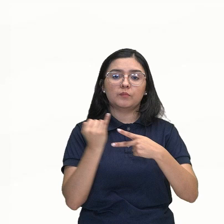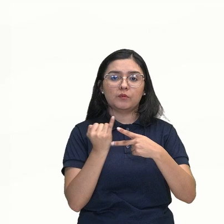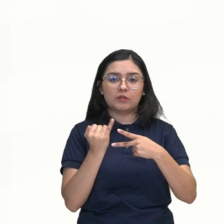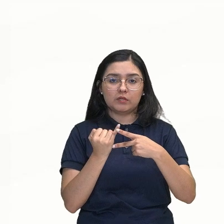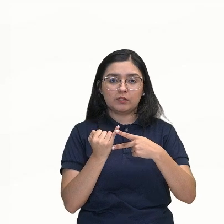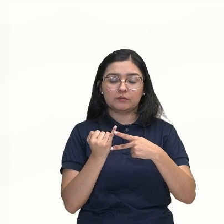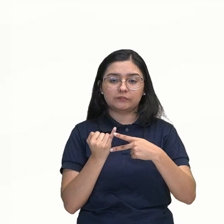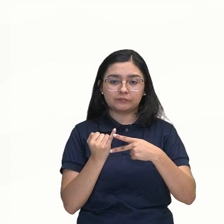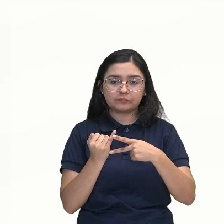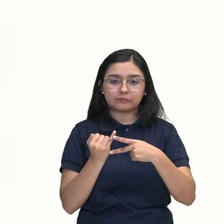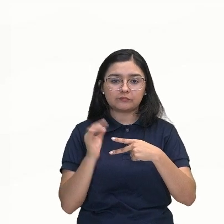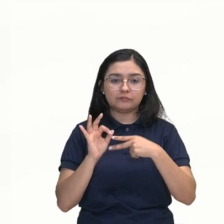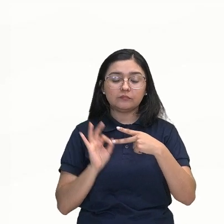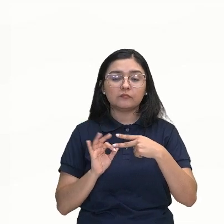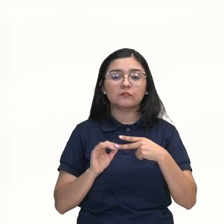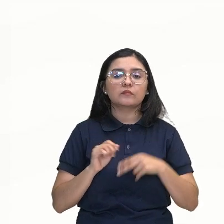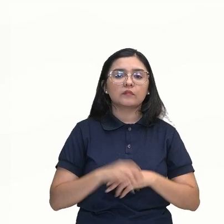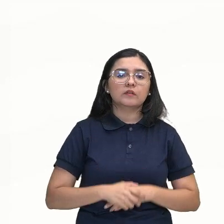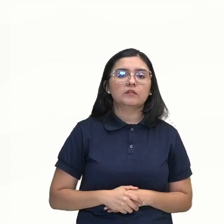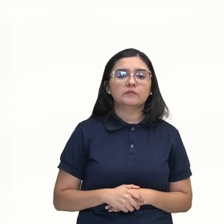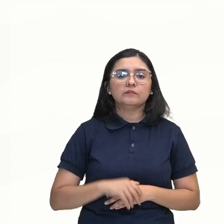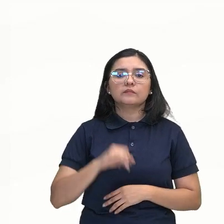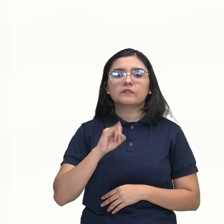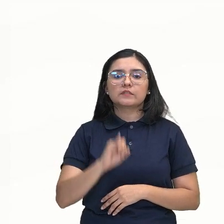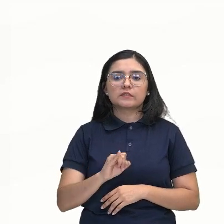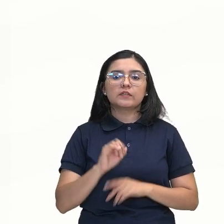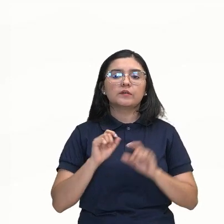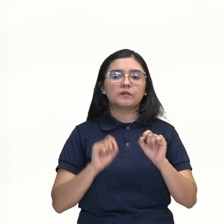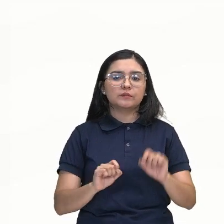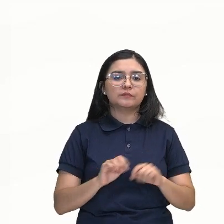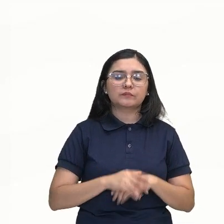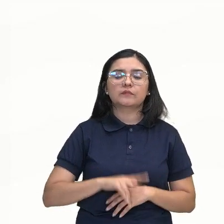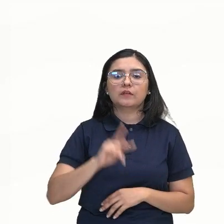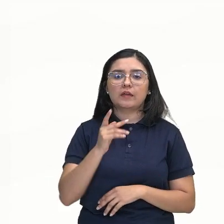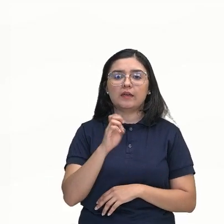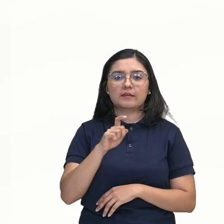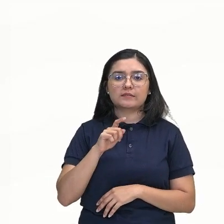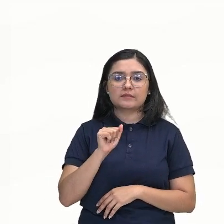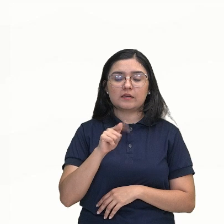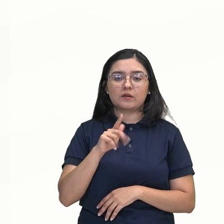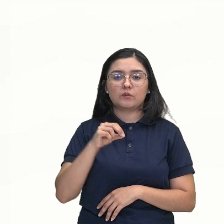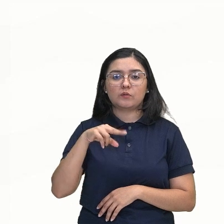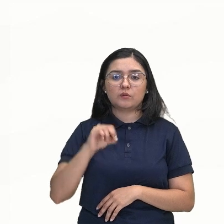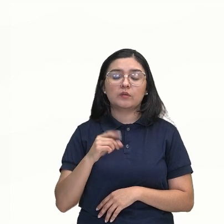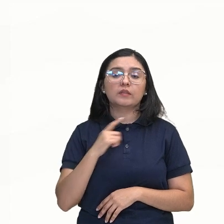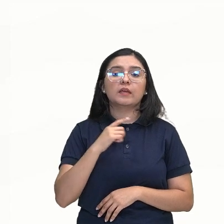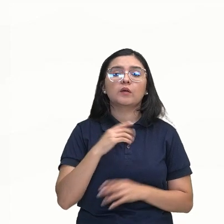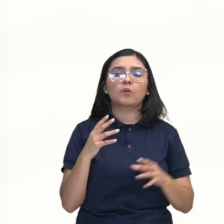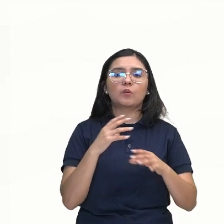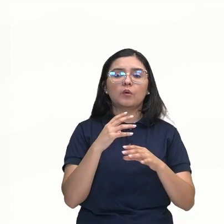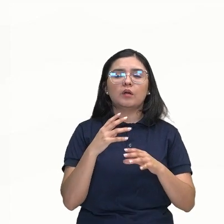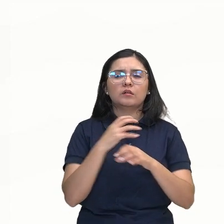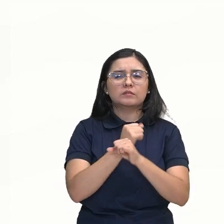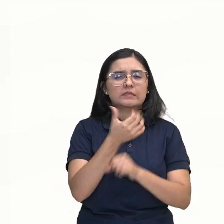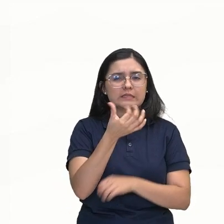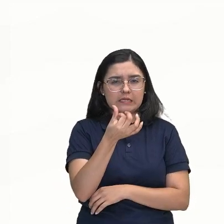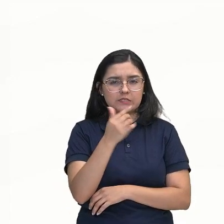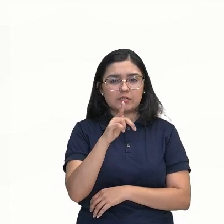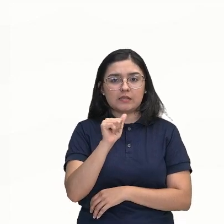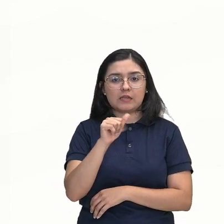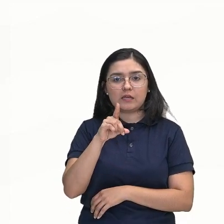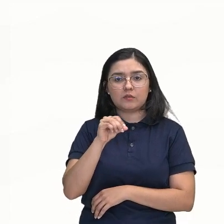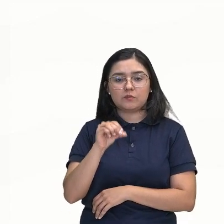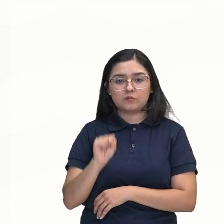polígono. Então, se é um hexágono, hexágono tem 6 lados. Então, meu n vai